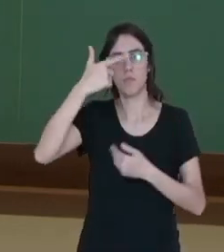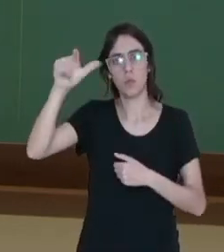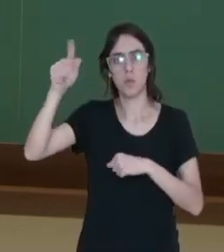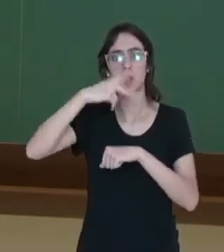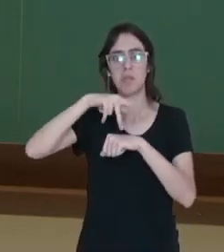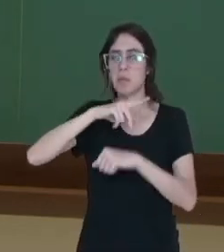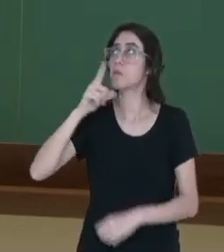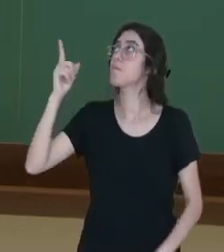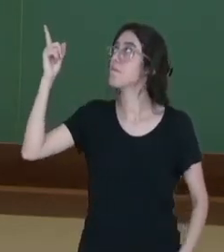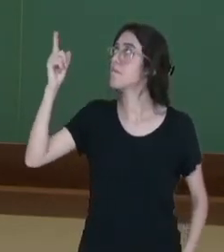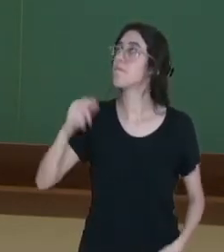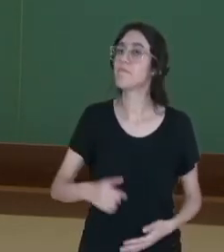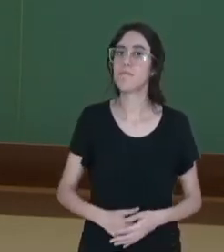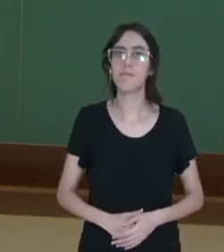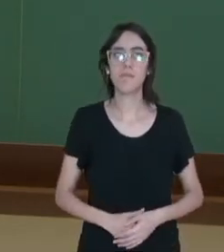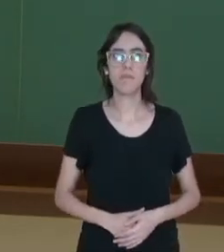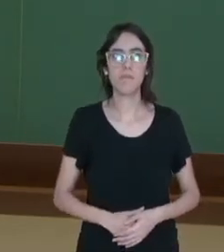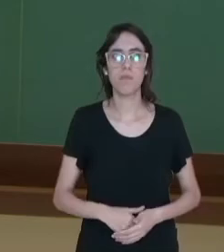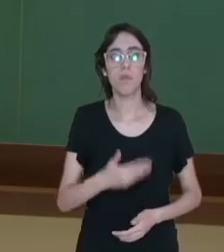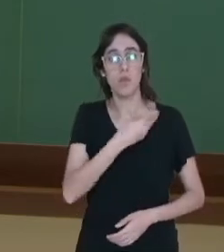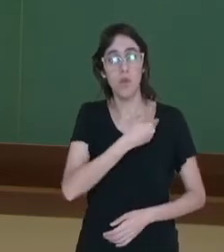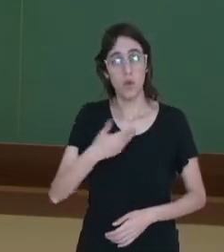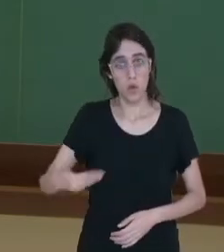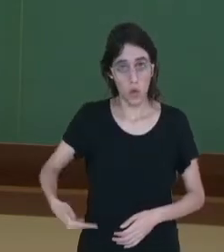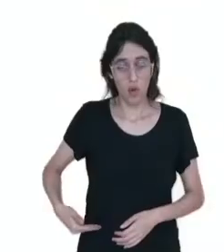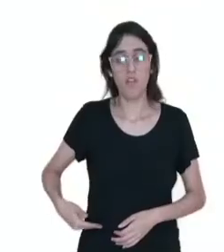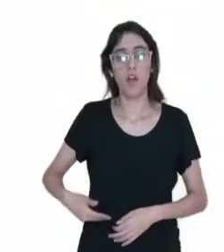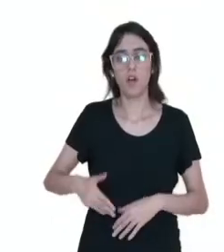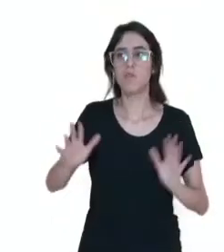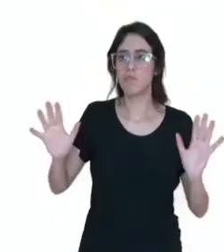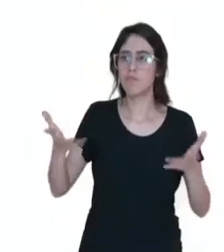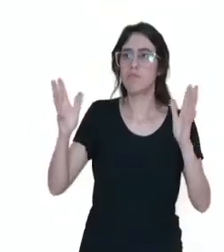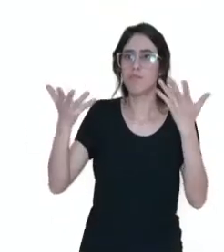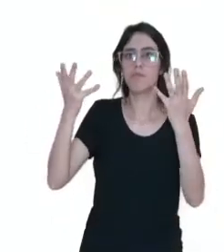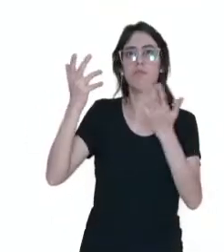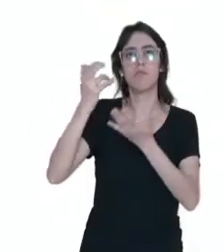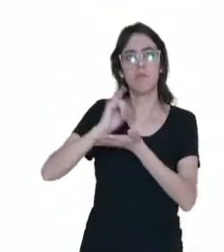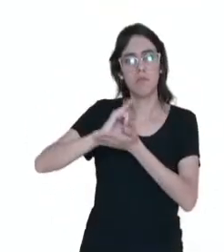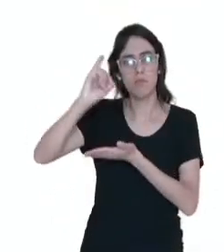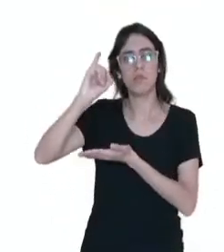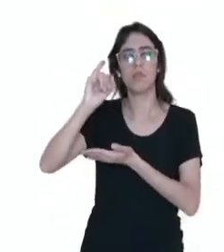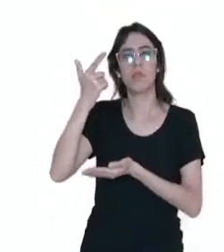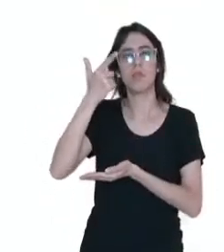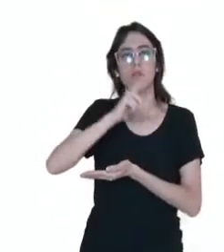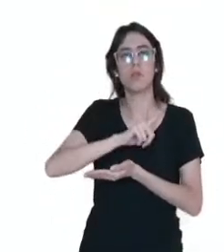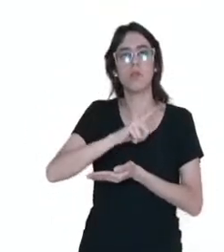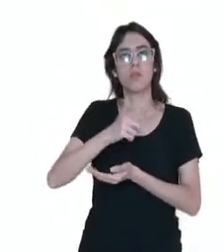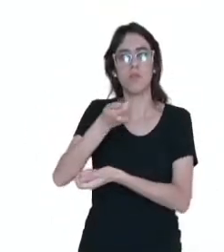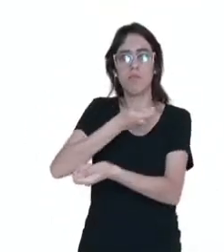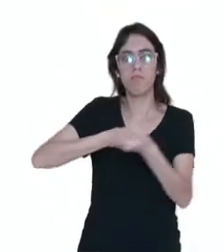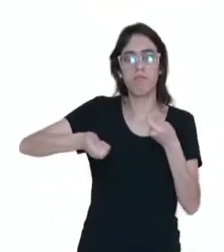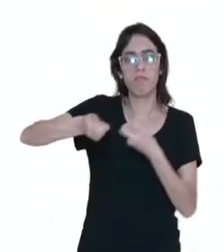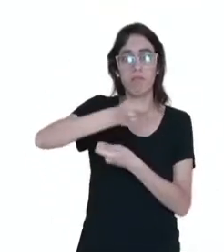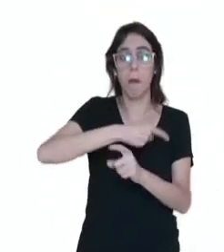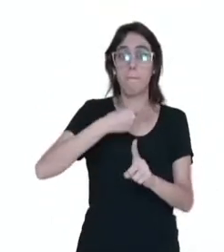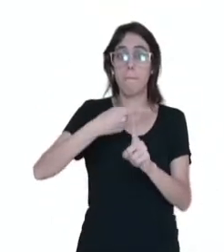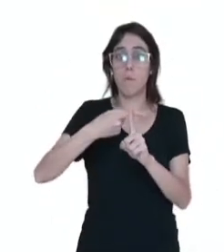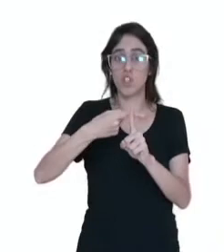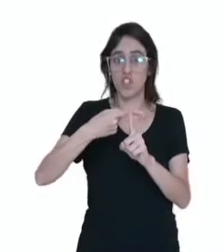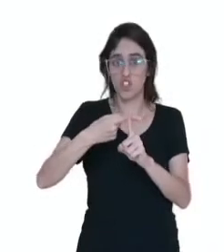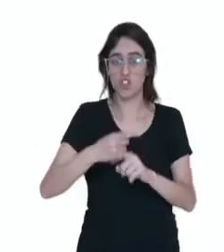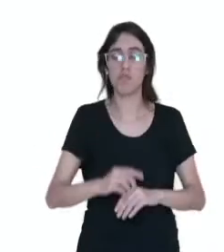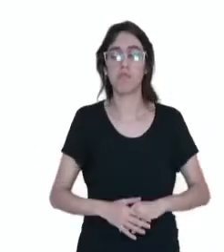Brasil. O governo incentivou as exportações e conseguiu, então, saldos comerciais